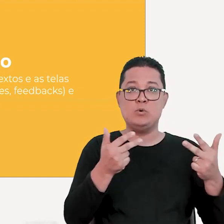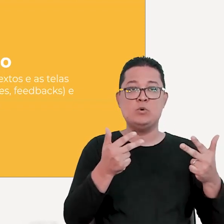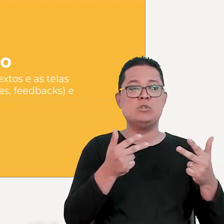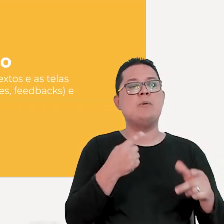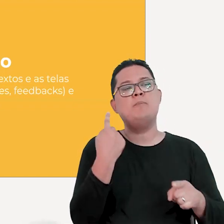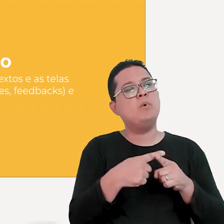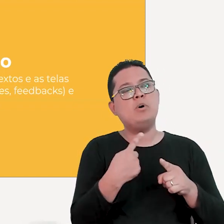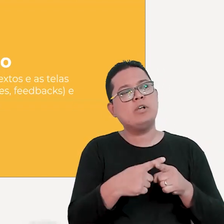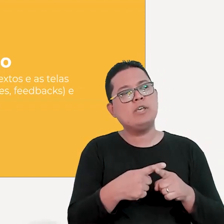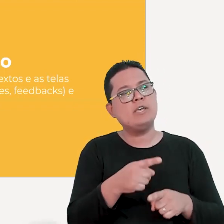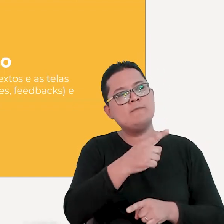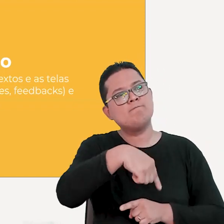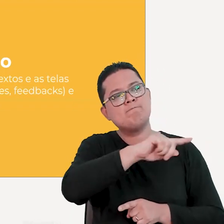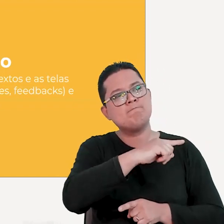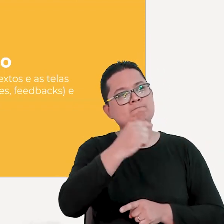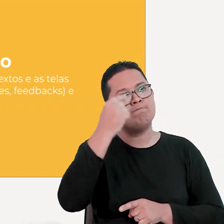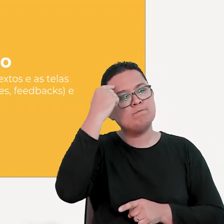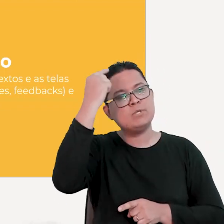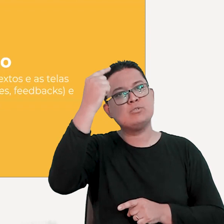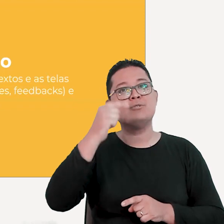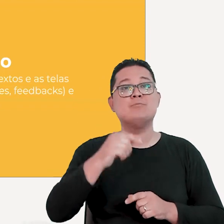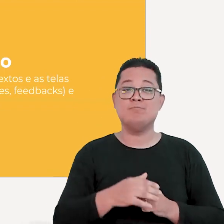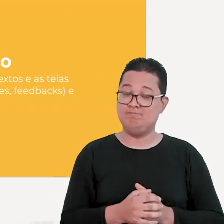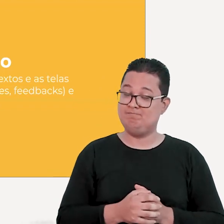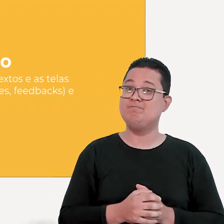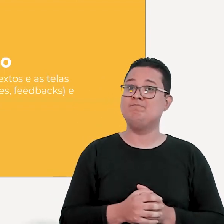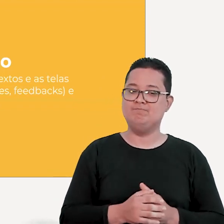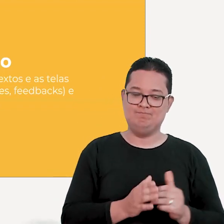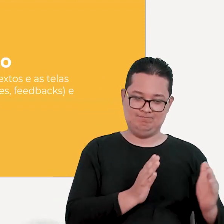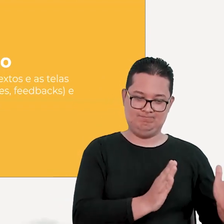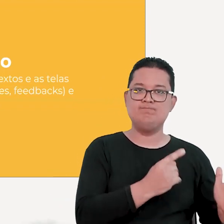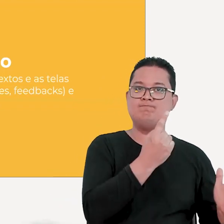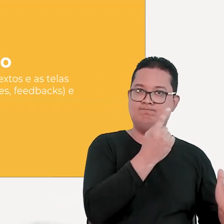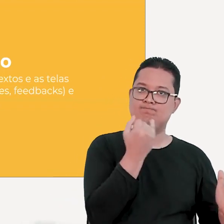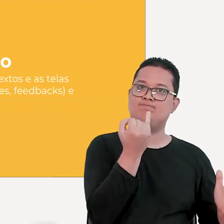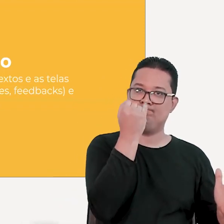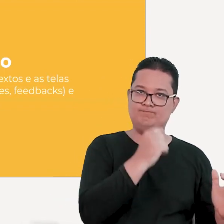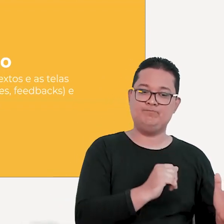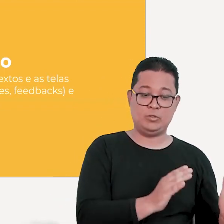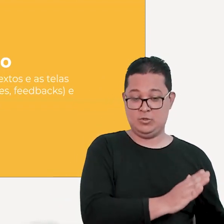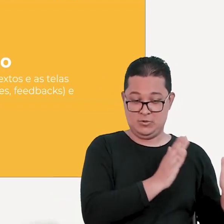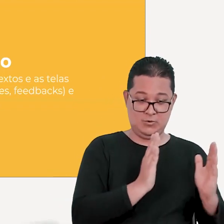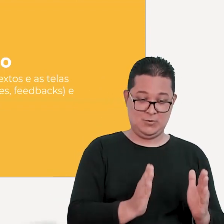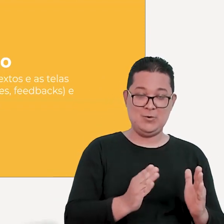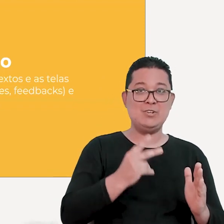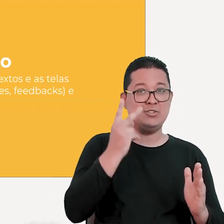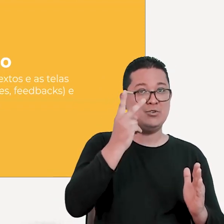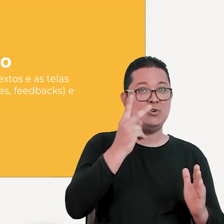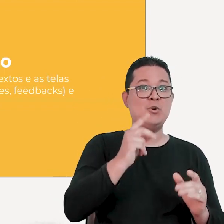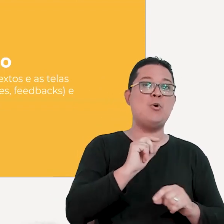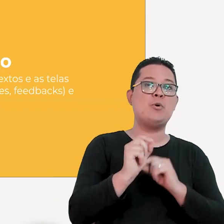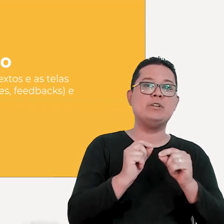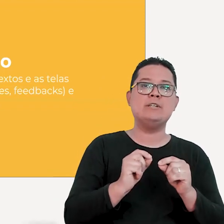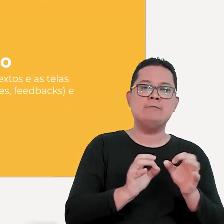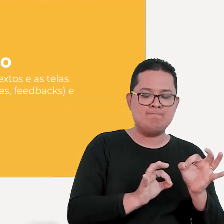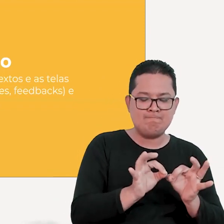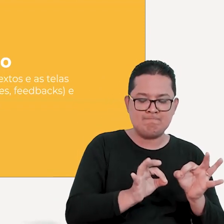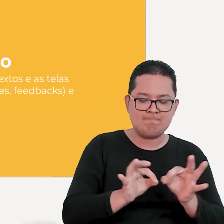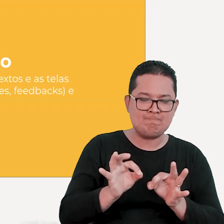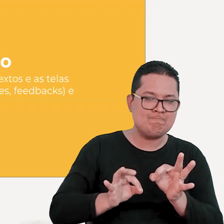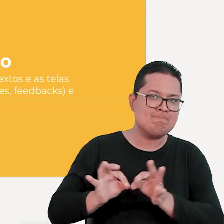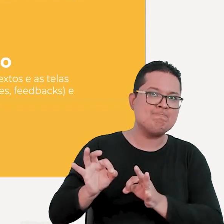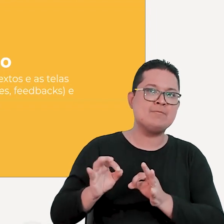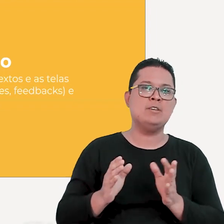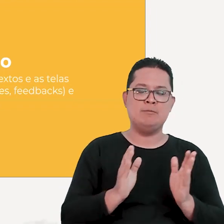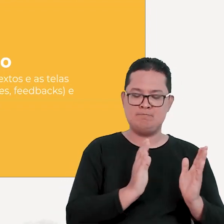importante, esteja presente no kickoff. O segundo passo seria o planejamento. Então, alinhe sobre os próximos passos